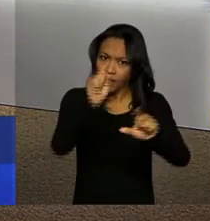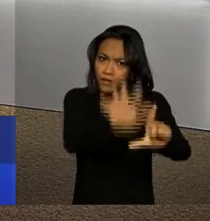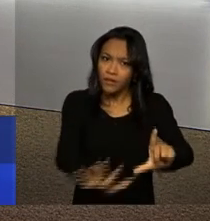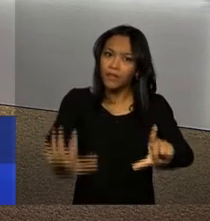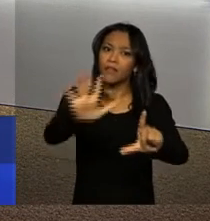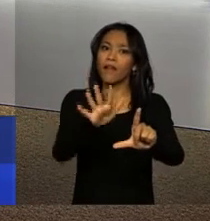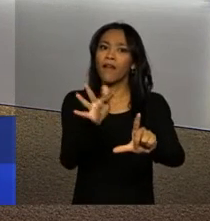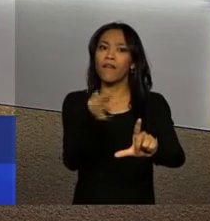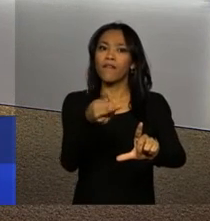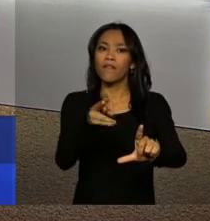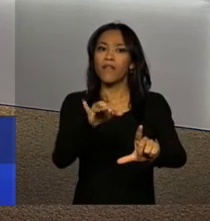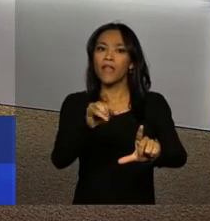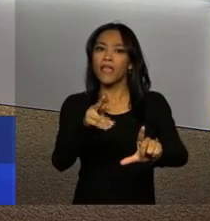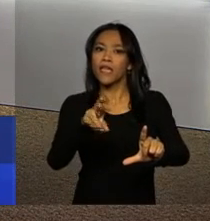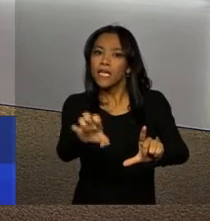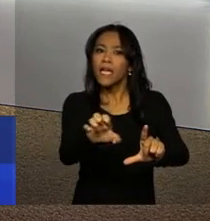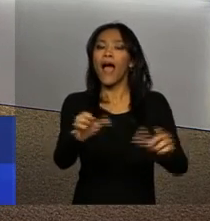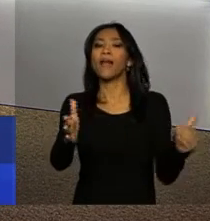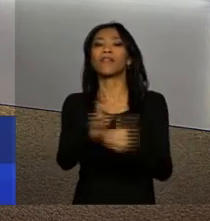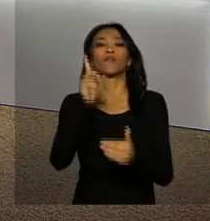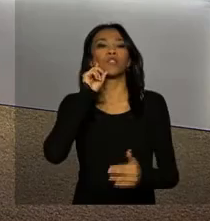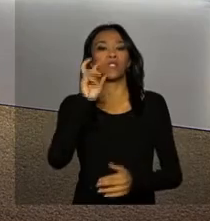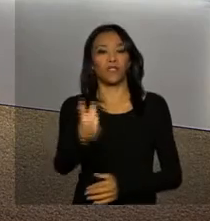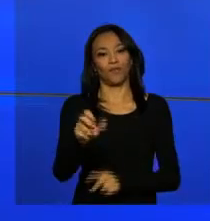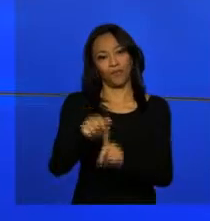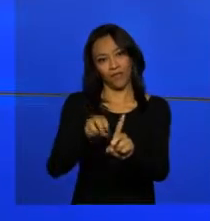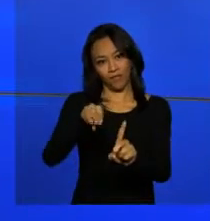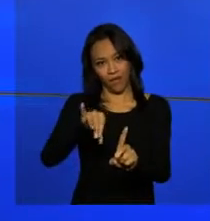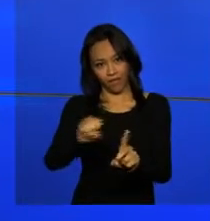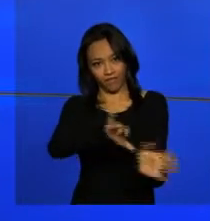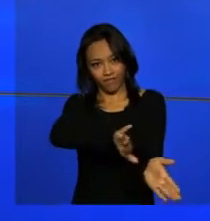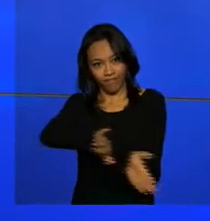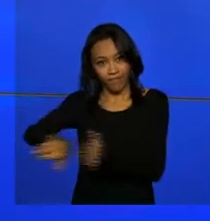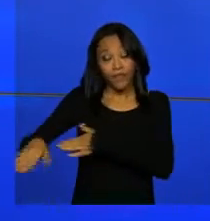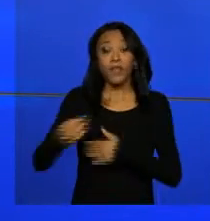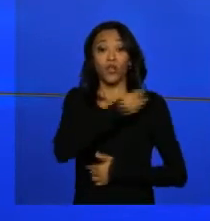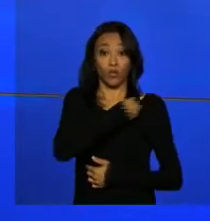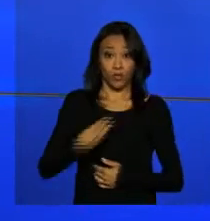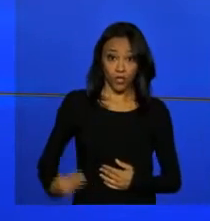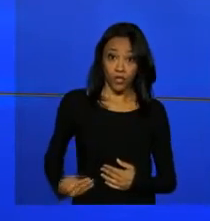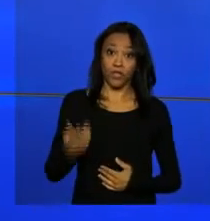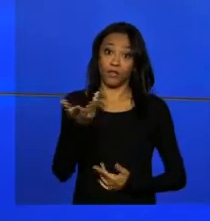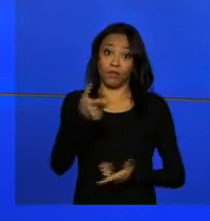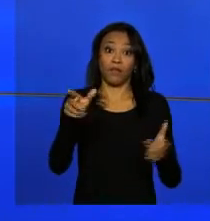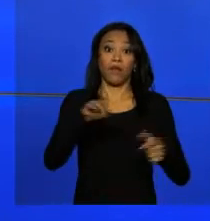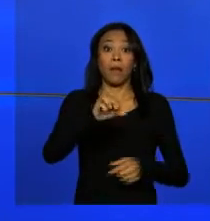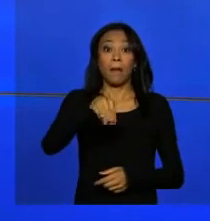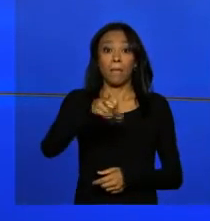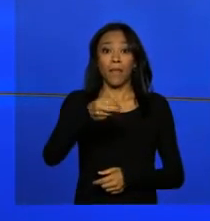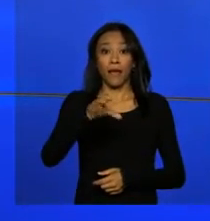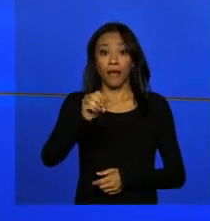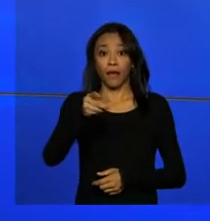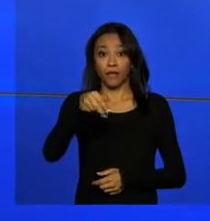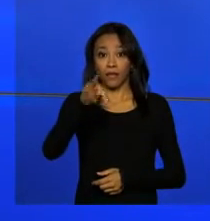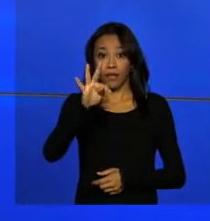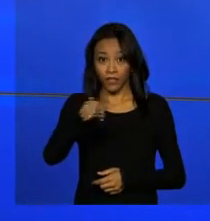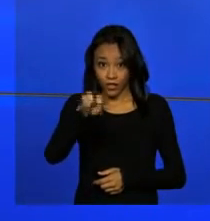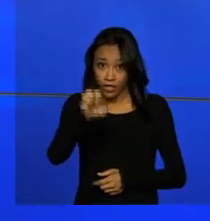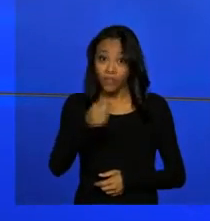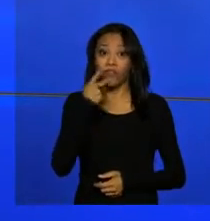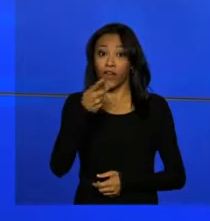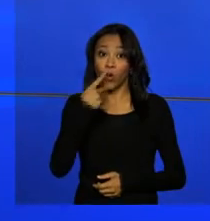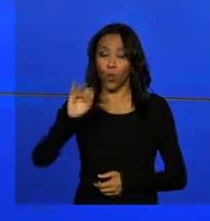e podem ser feitas até o dia 5 de maio eo ministro aloizio mercadante falou também sobre o processo de impedimento